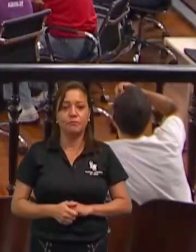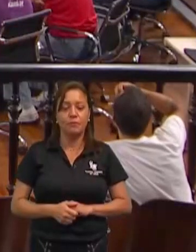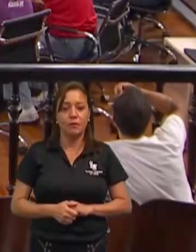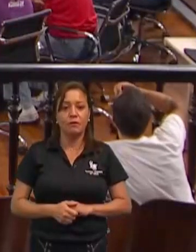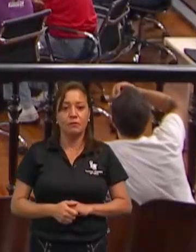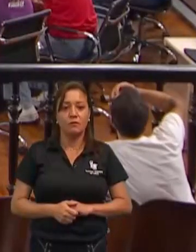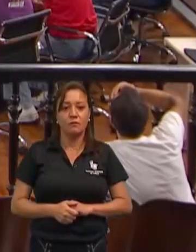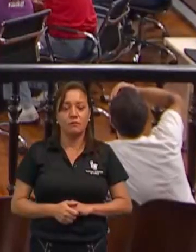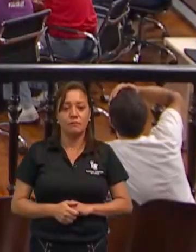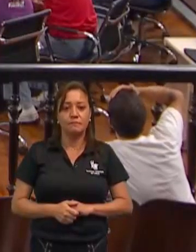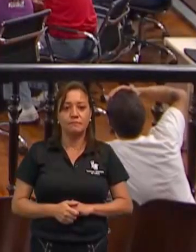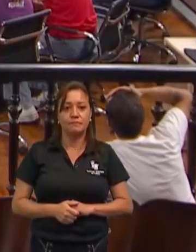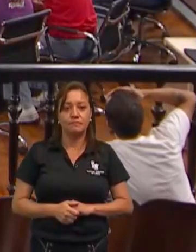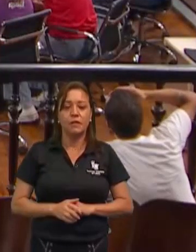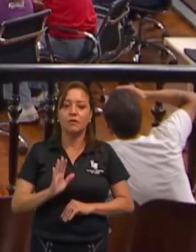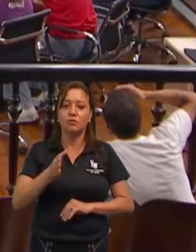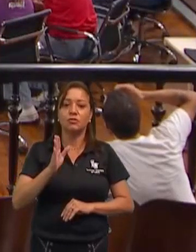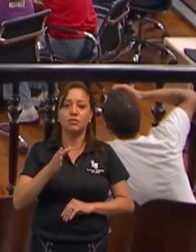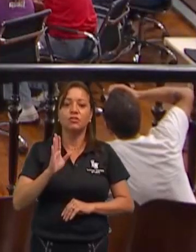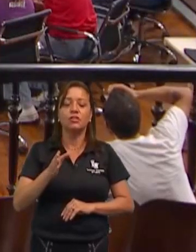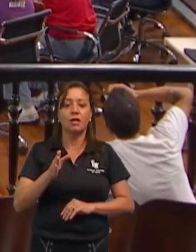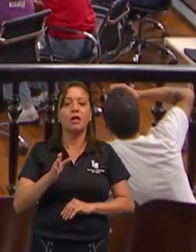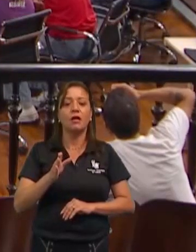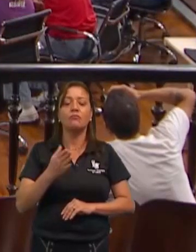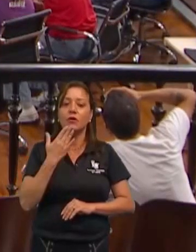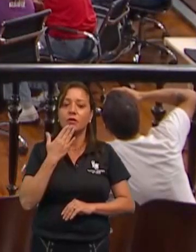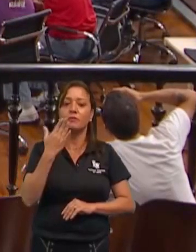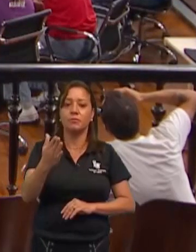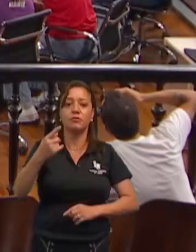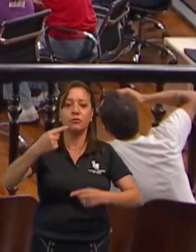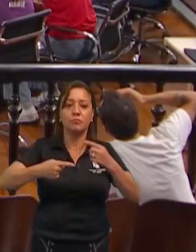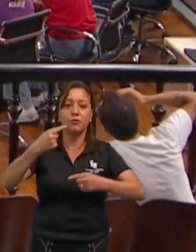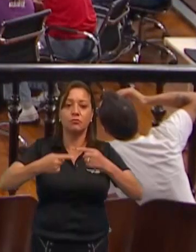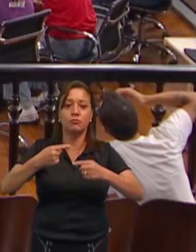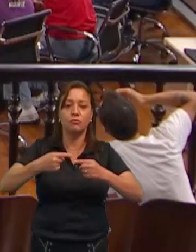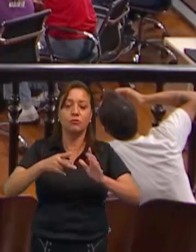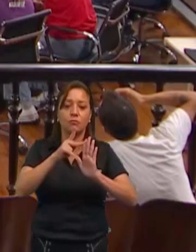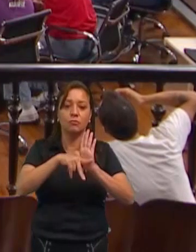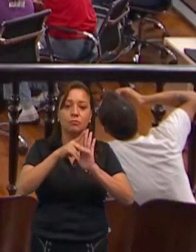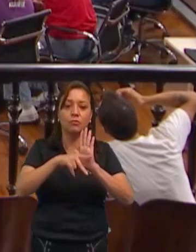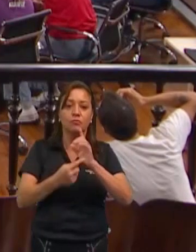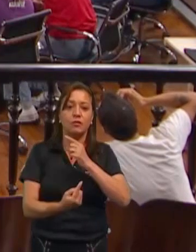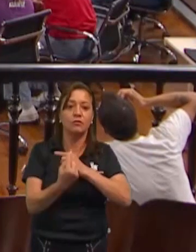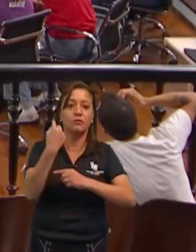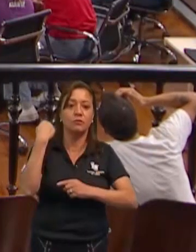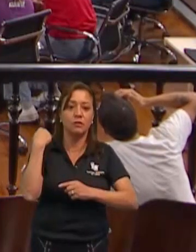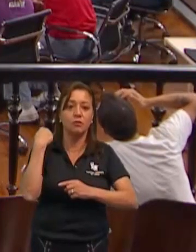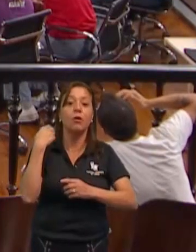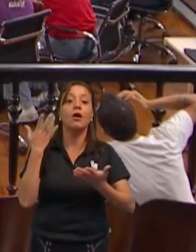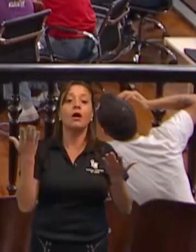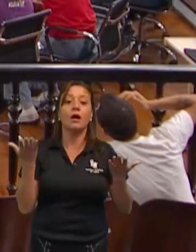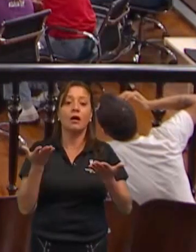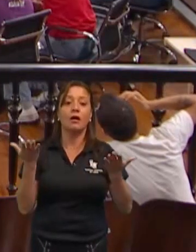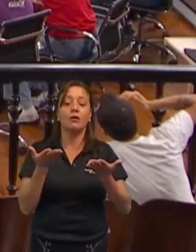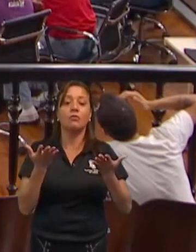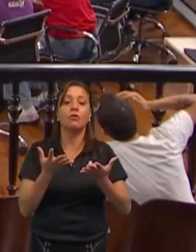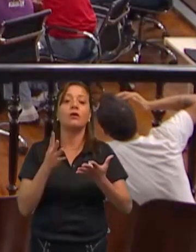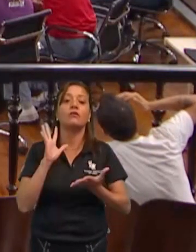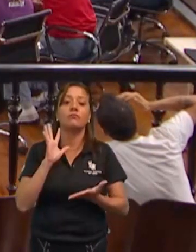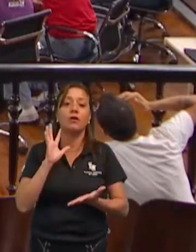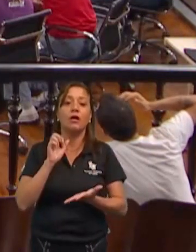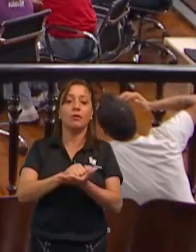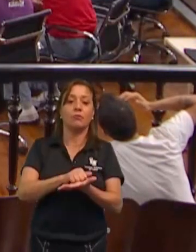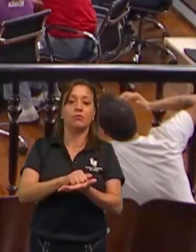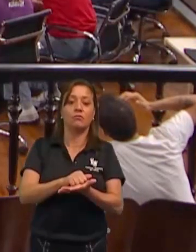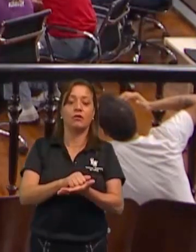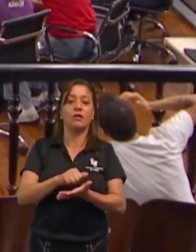foi feita a manifestação do vereador Newton Militão, o projeto anterior, que foi aprovado em sua primeira discussão,